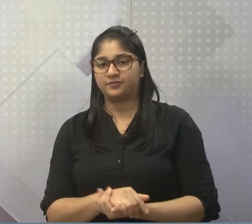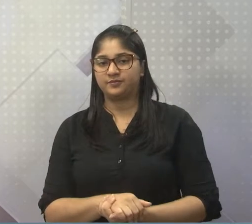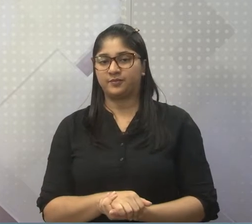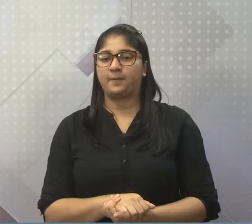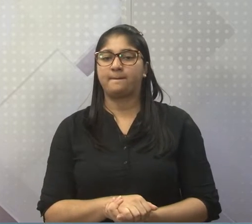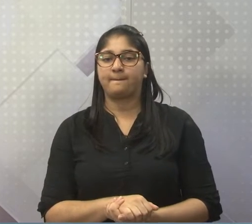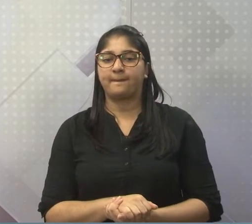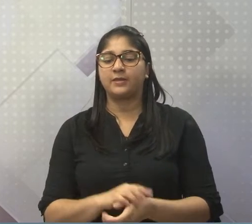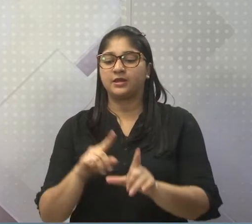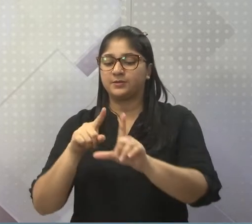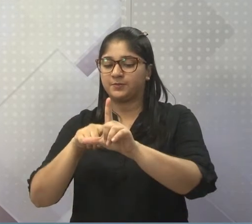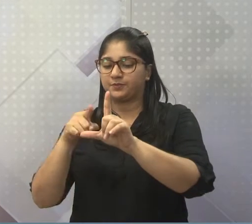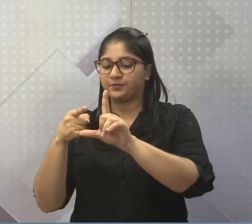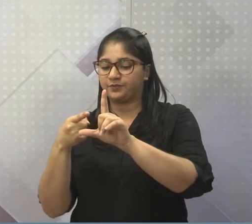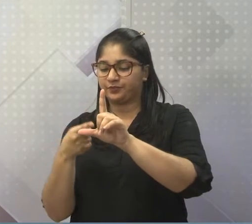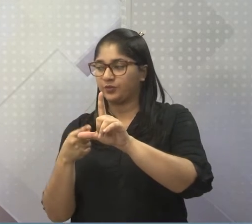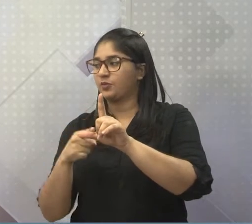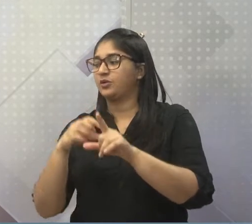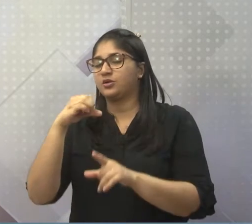O meu ângulo de 90,